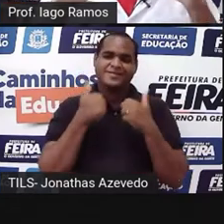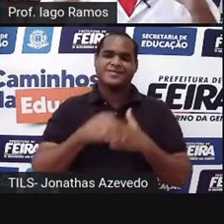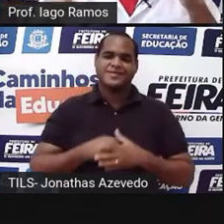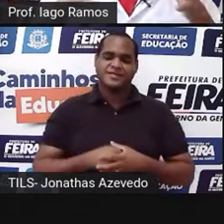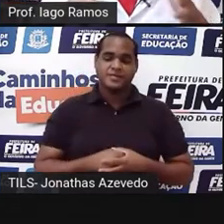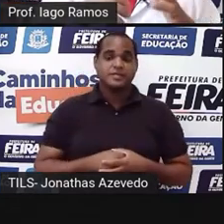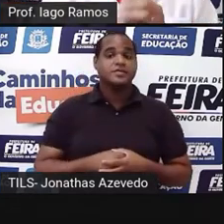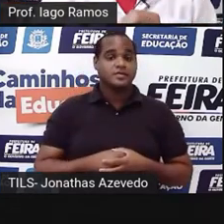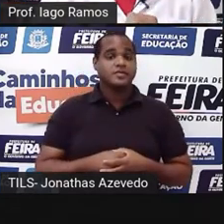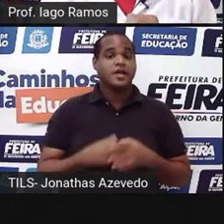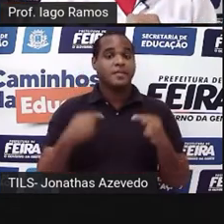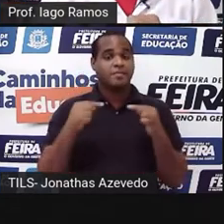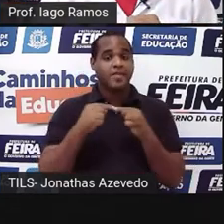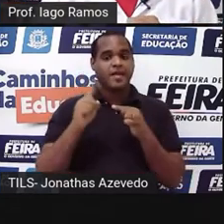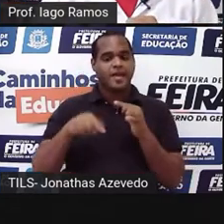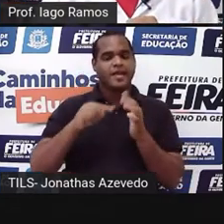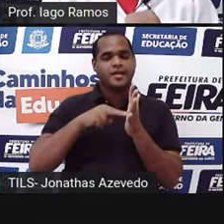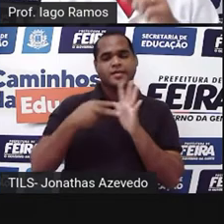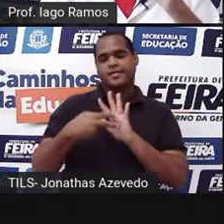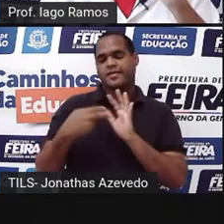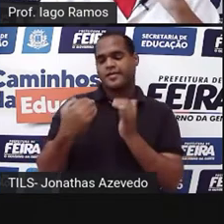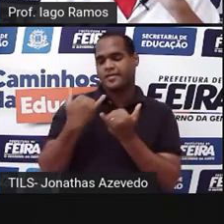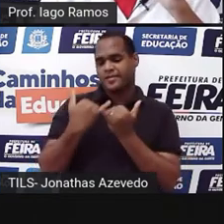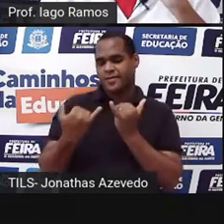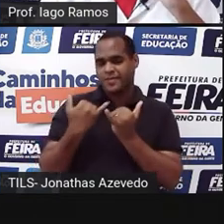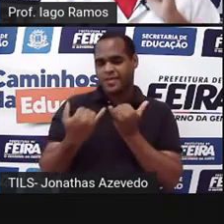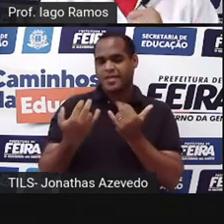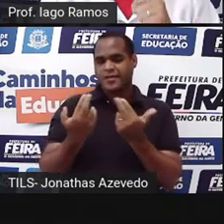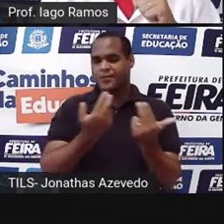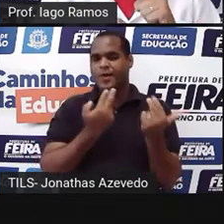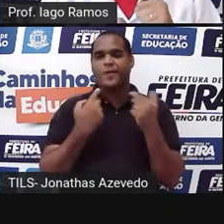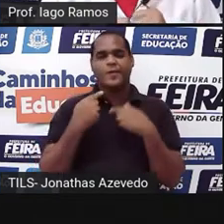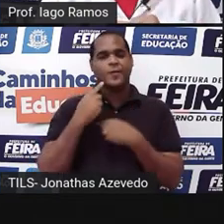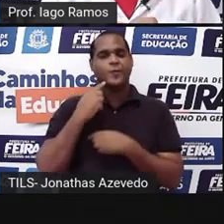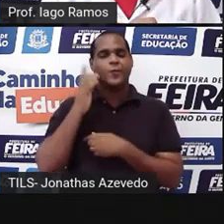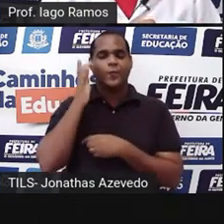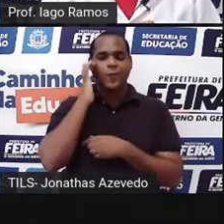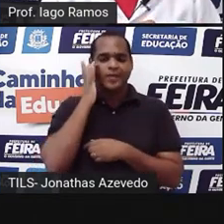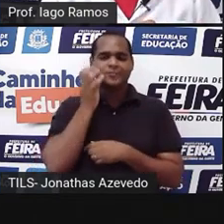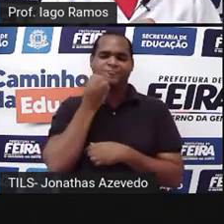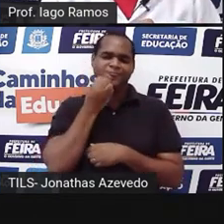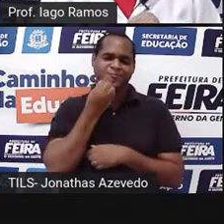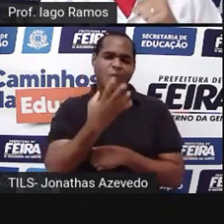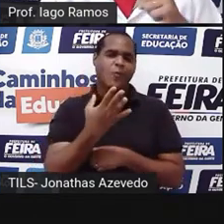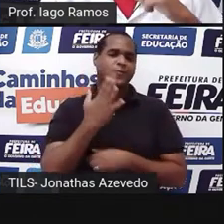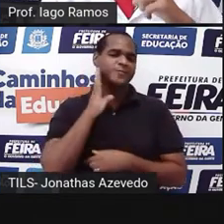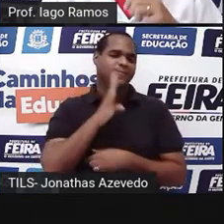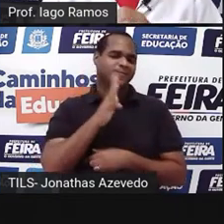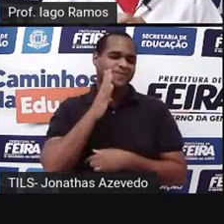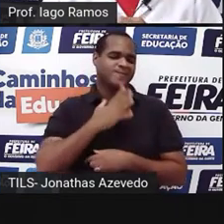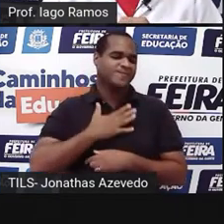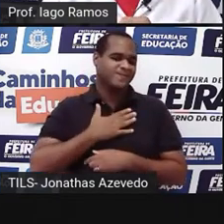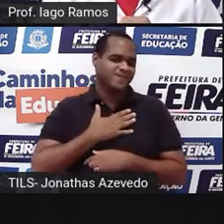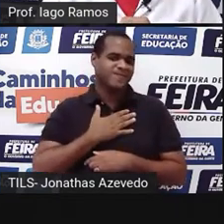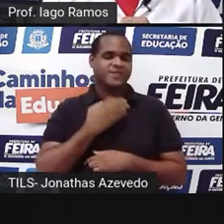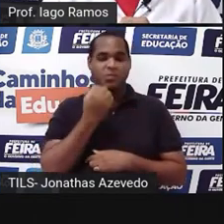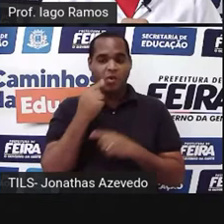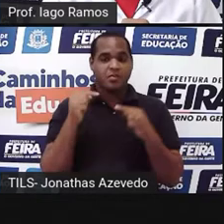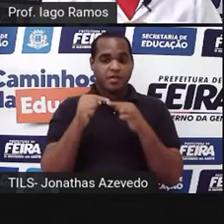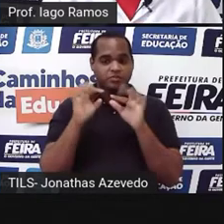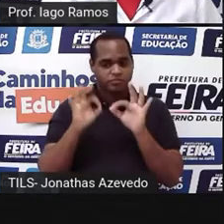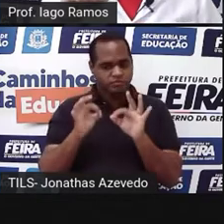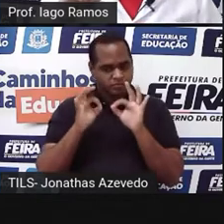Então, esse significado de semelhança eu achei bem bacana, né? Muito bem bolado